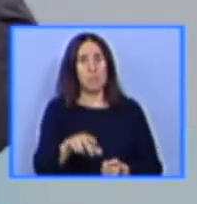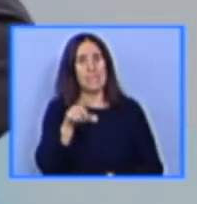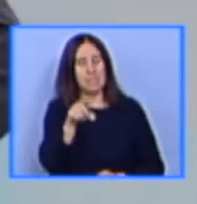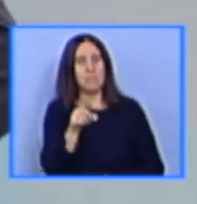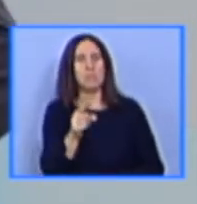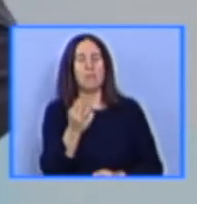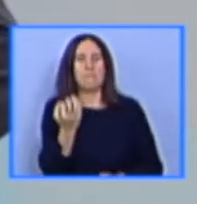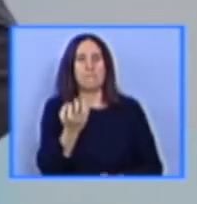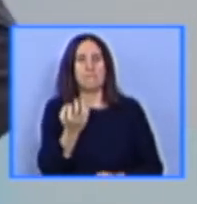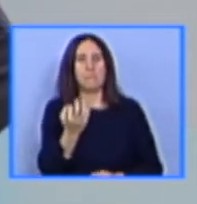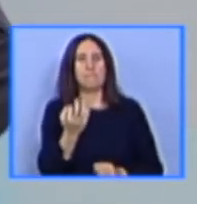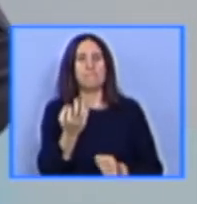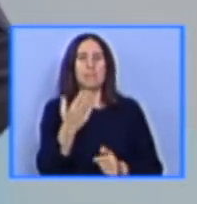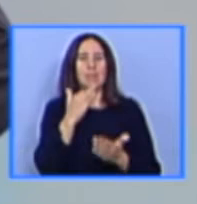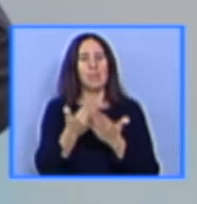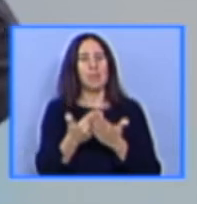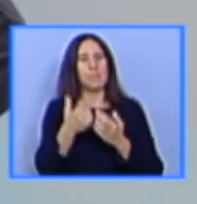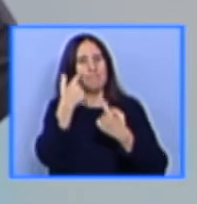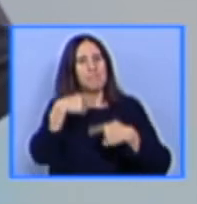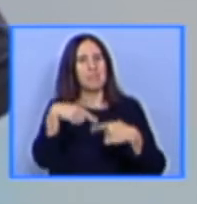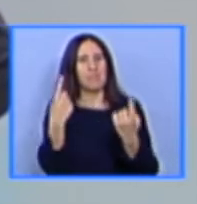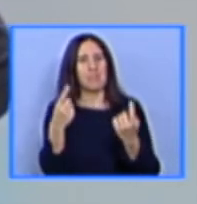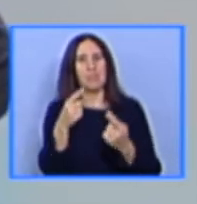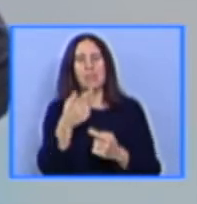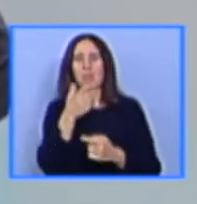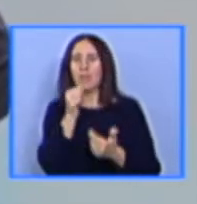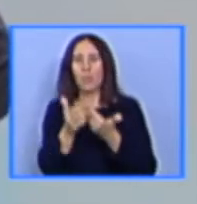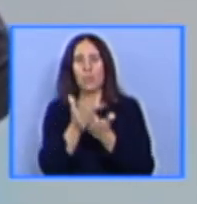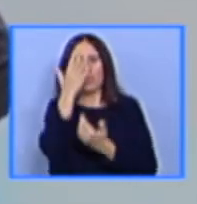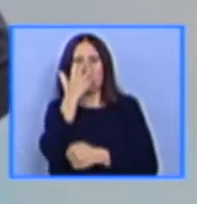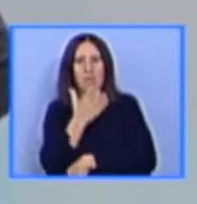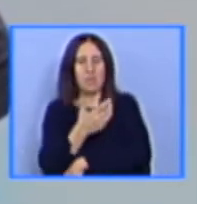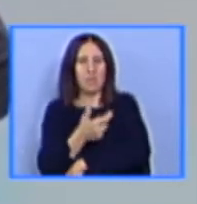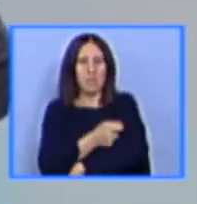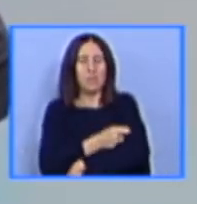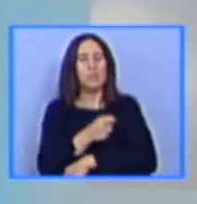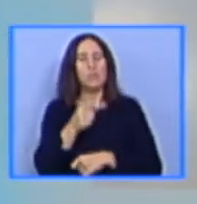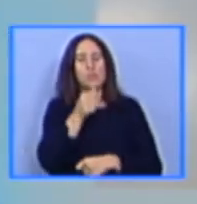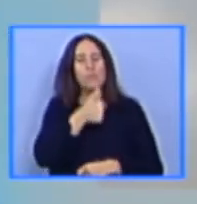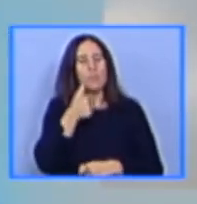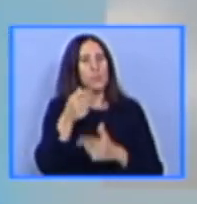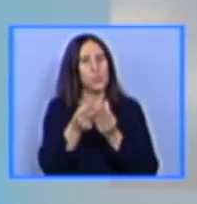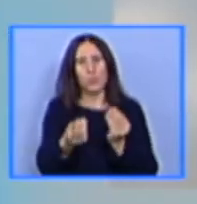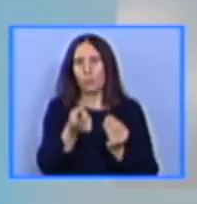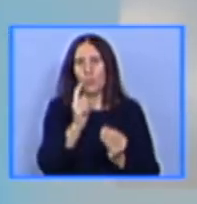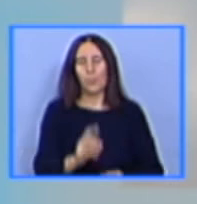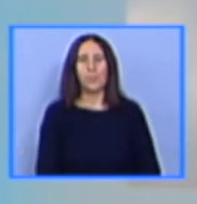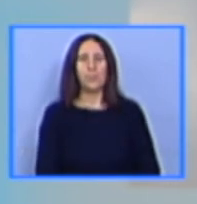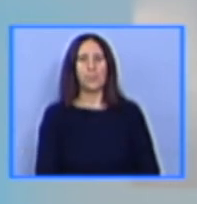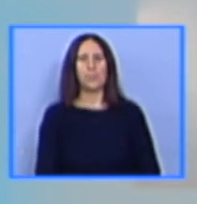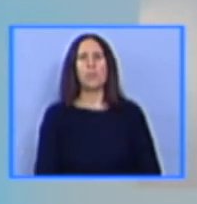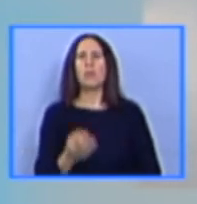modo que torna mais evidente que a eutanásia não é uma solução para os problemas do sofrimento. Que expectativas têm sobre